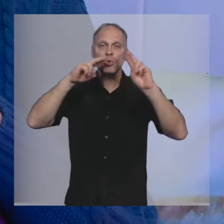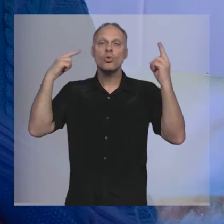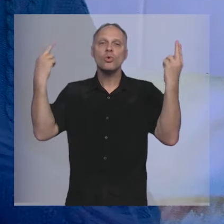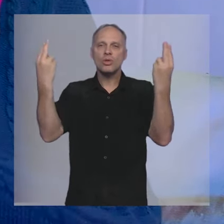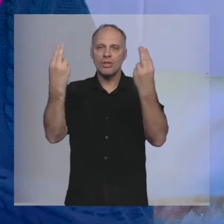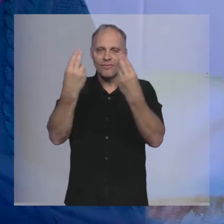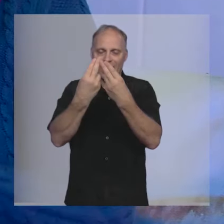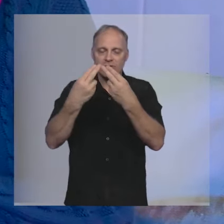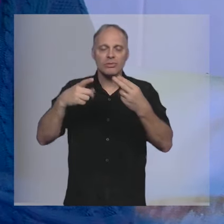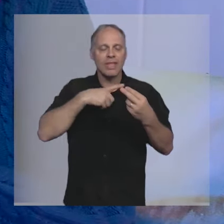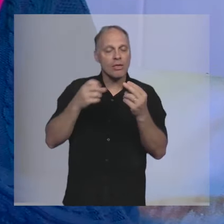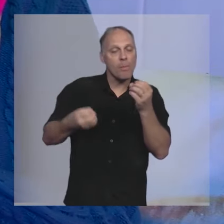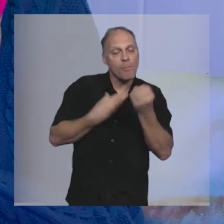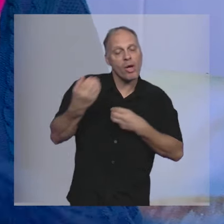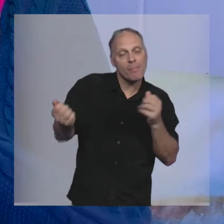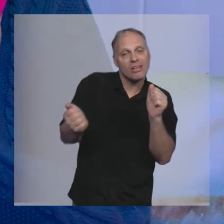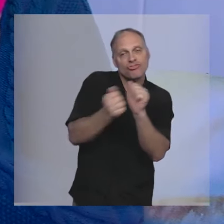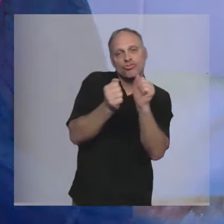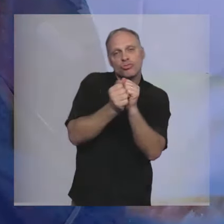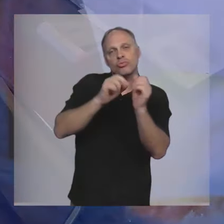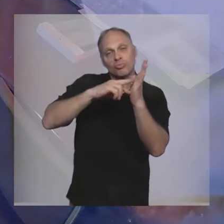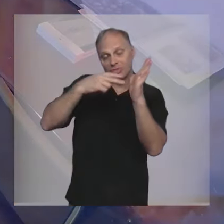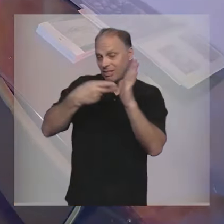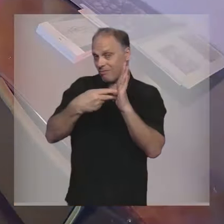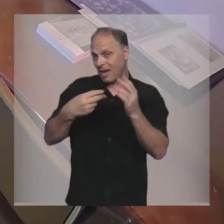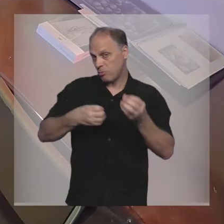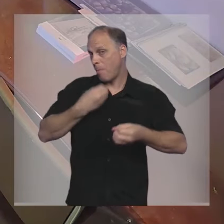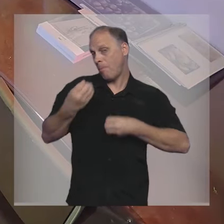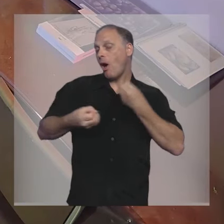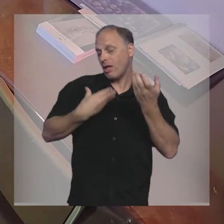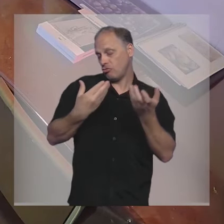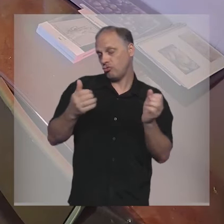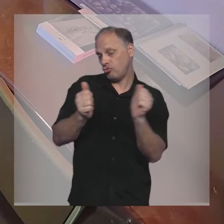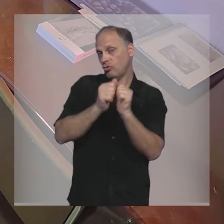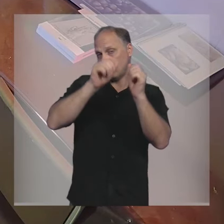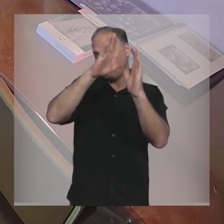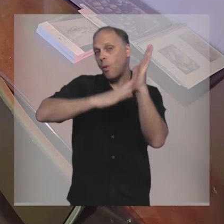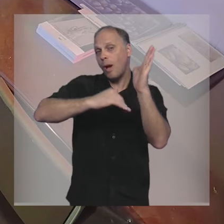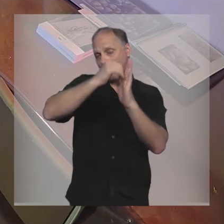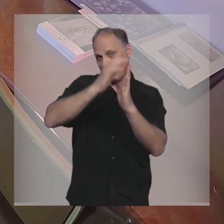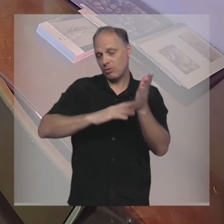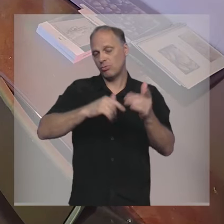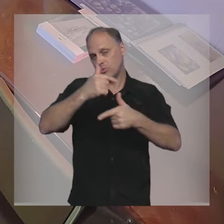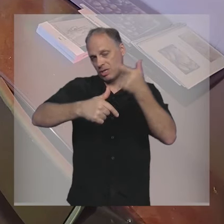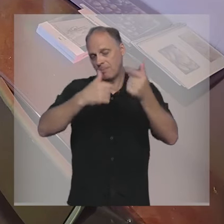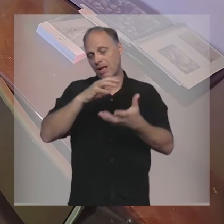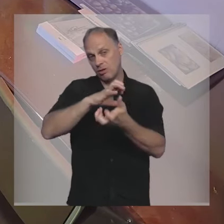vem acompanhado de um poema, com uma significação. E